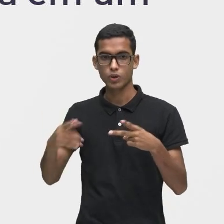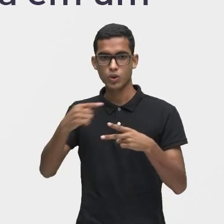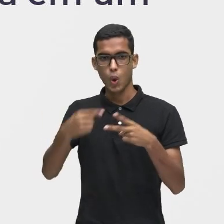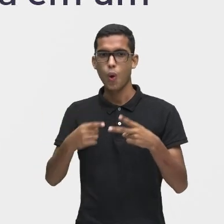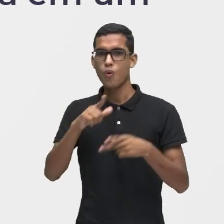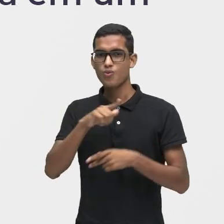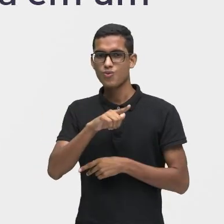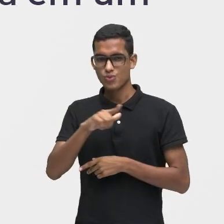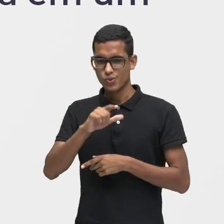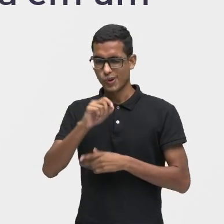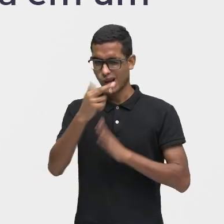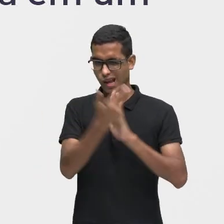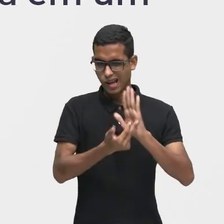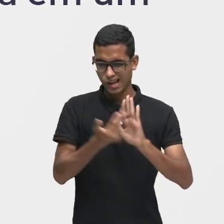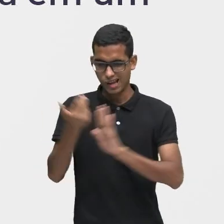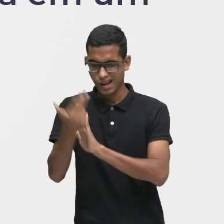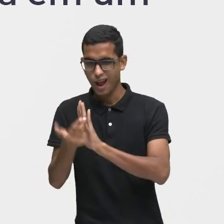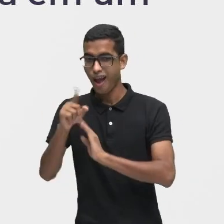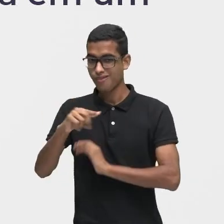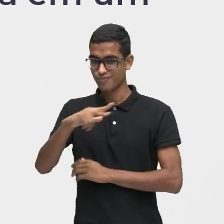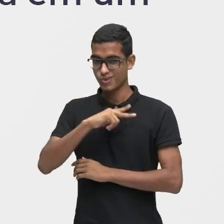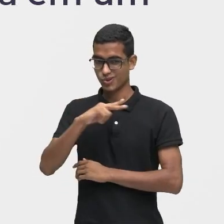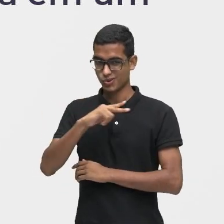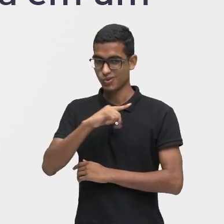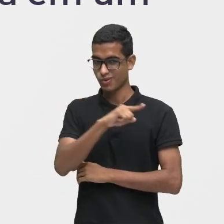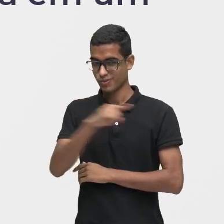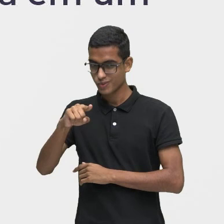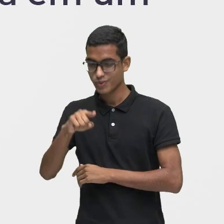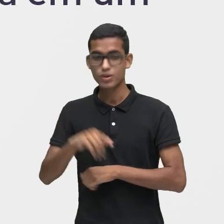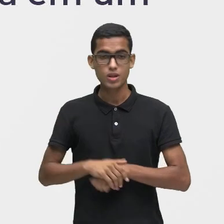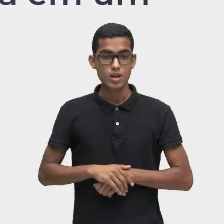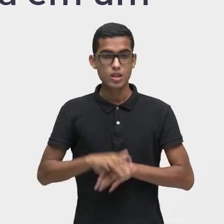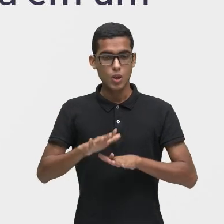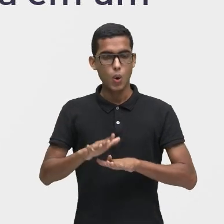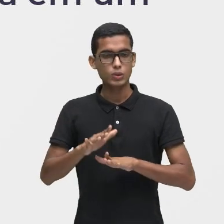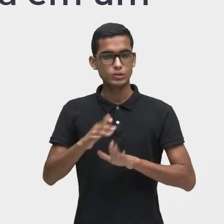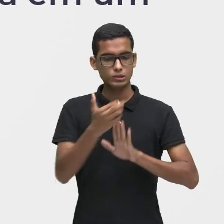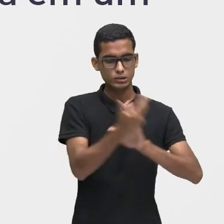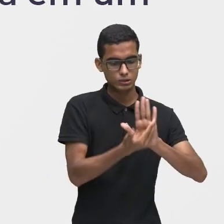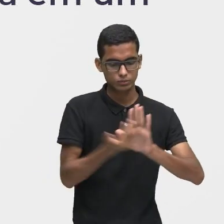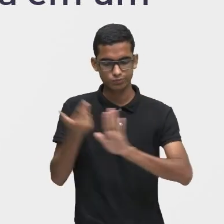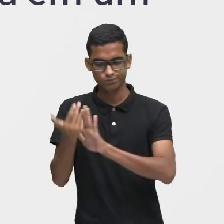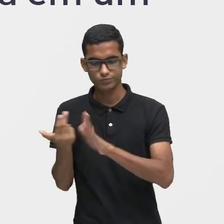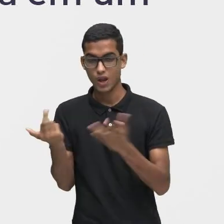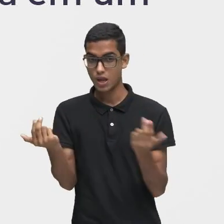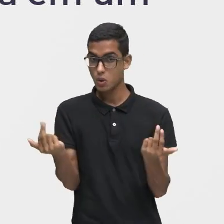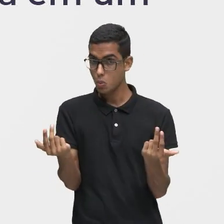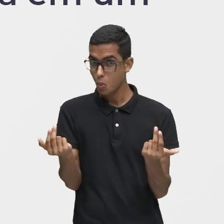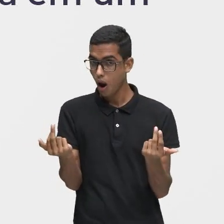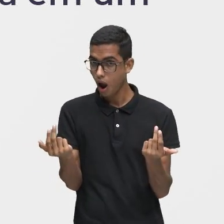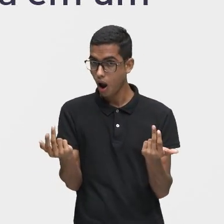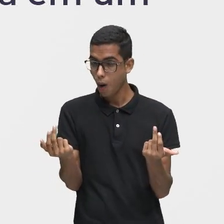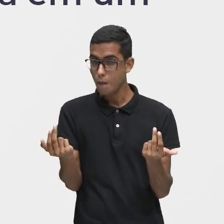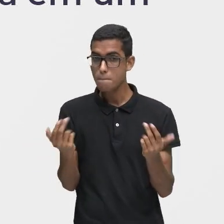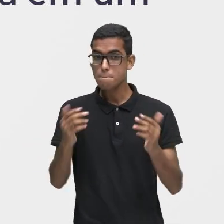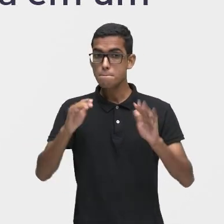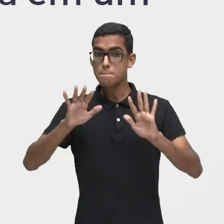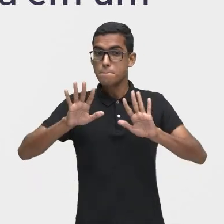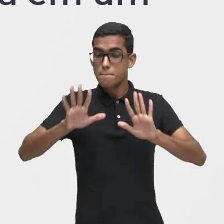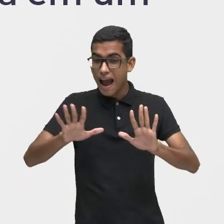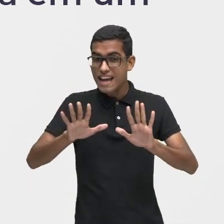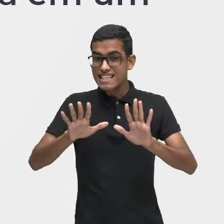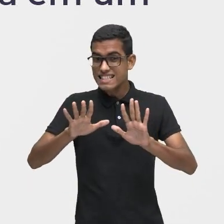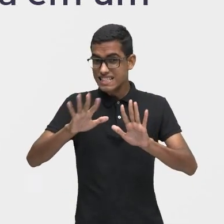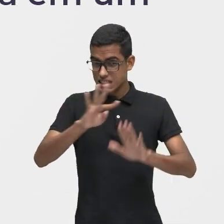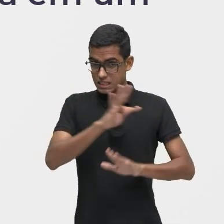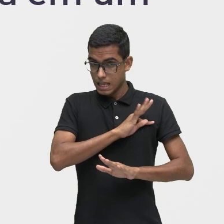né? Portanto, ele deverá ser produzido 2 desenhos iguais e com tintas